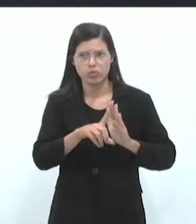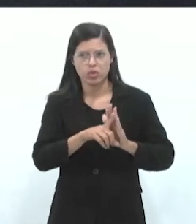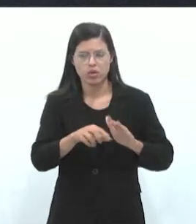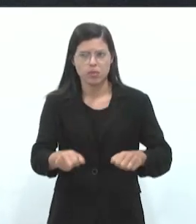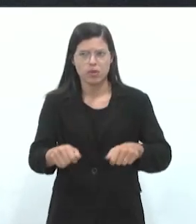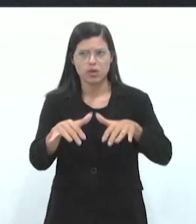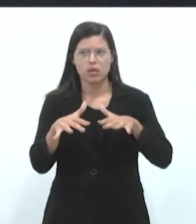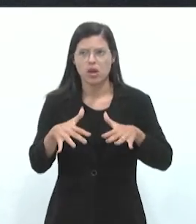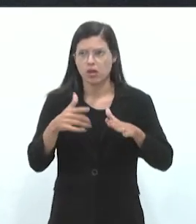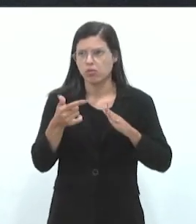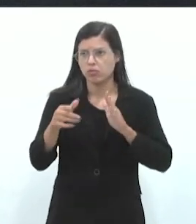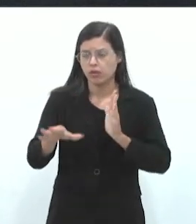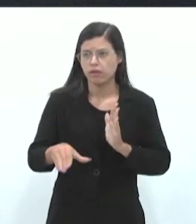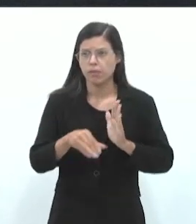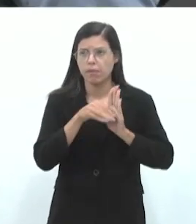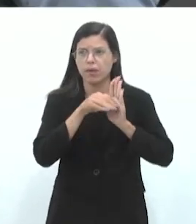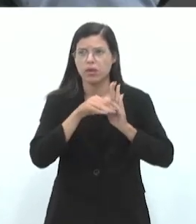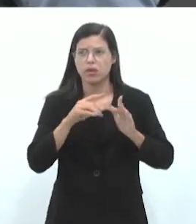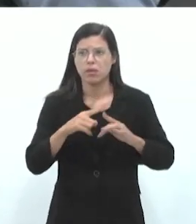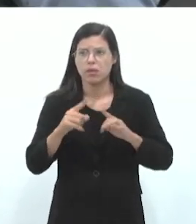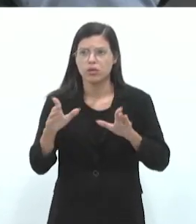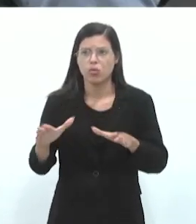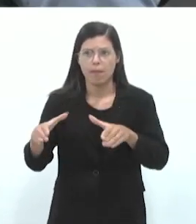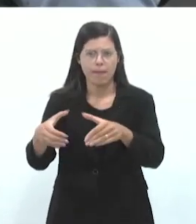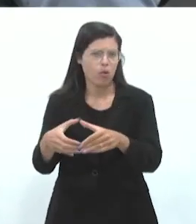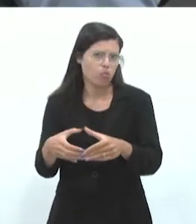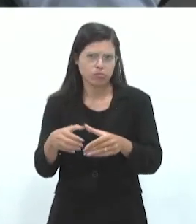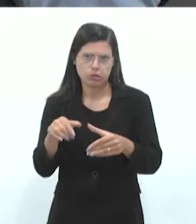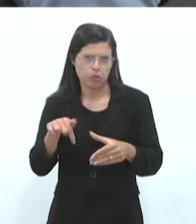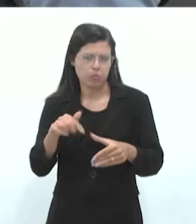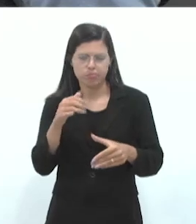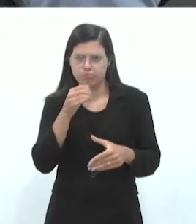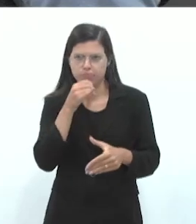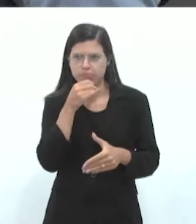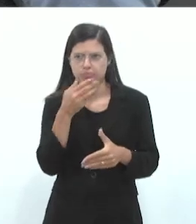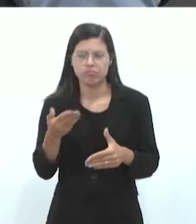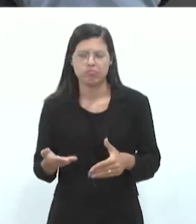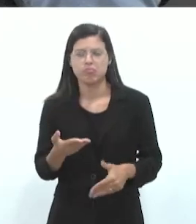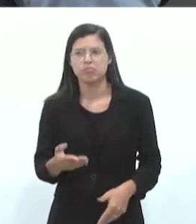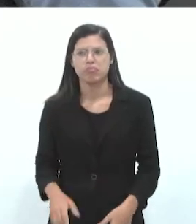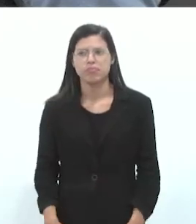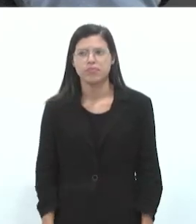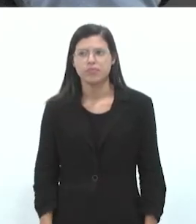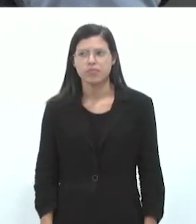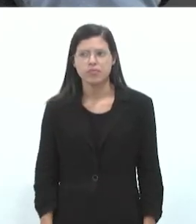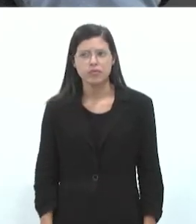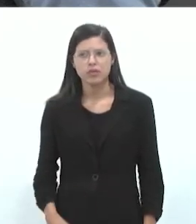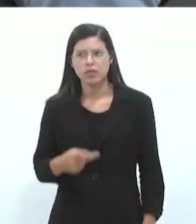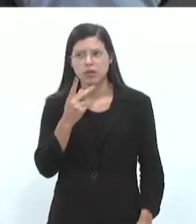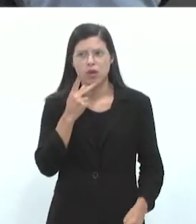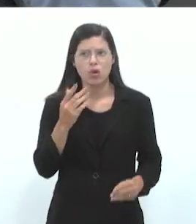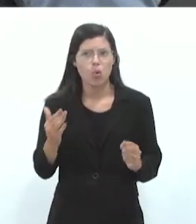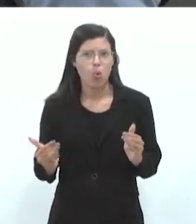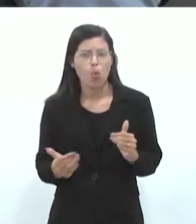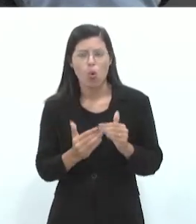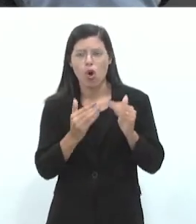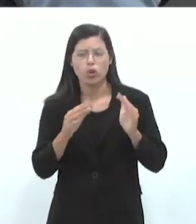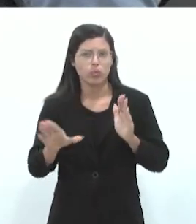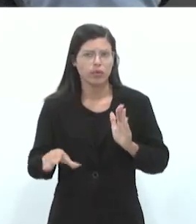emenda, mas uma comissão X deu assim, sou favorável com